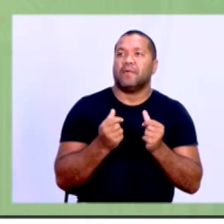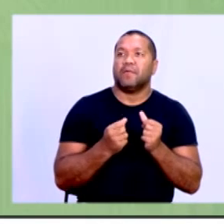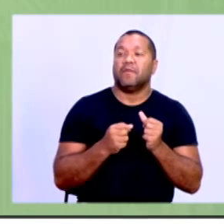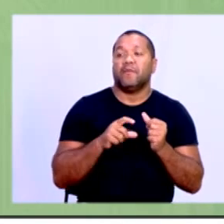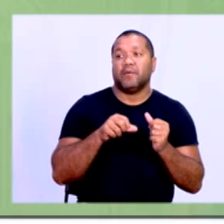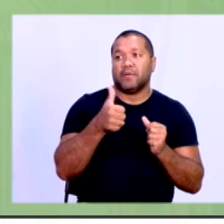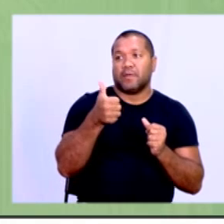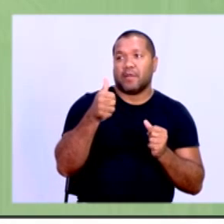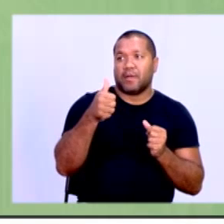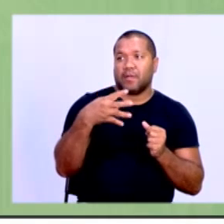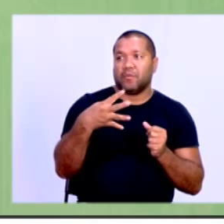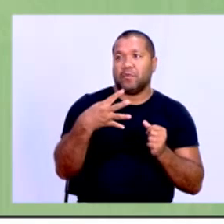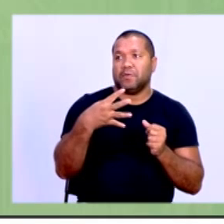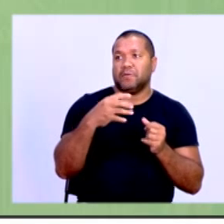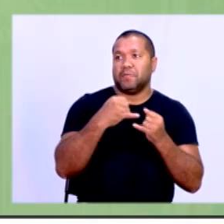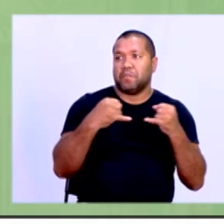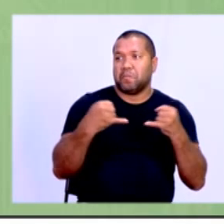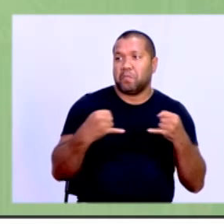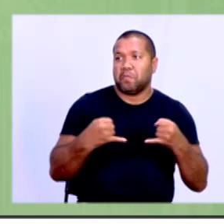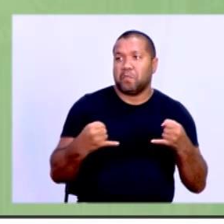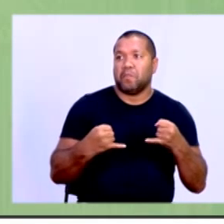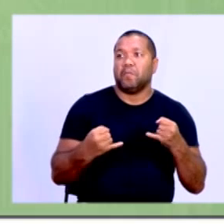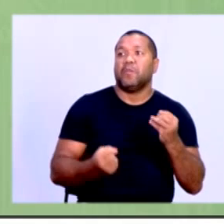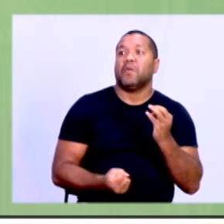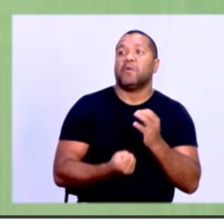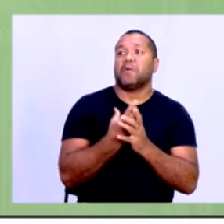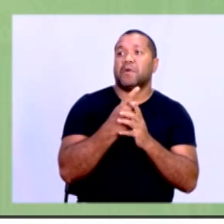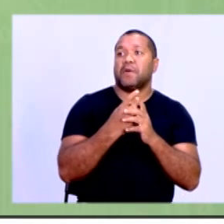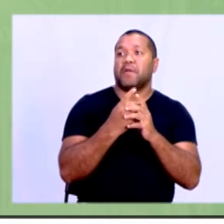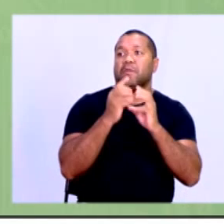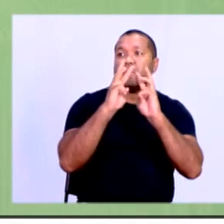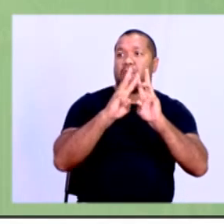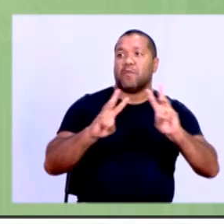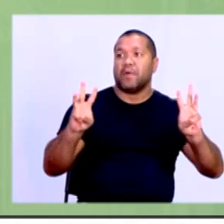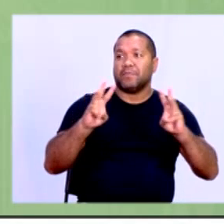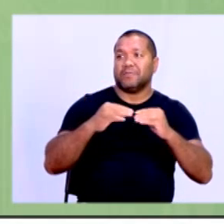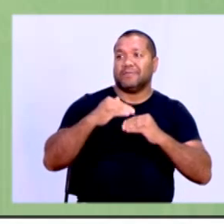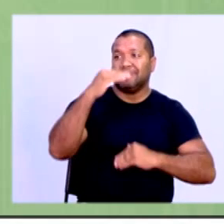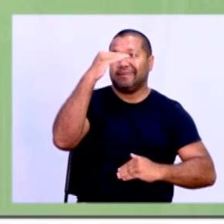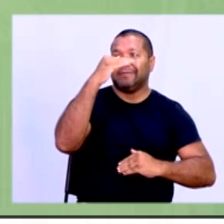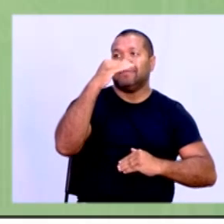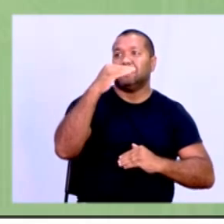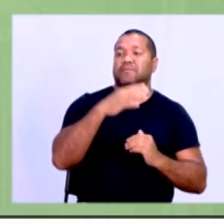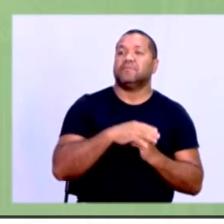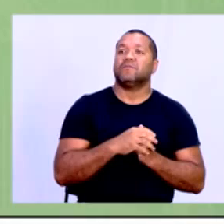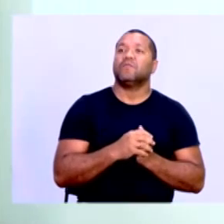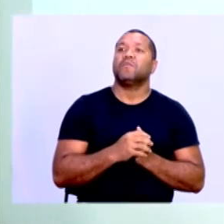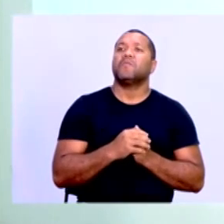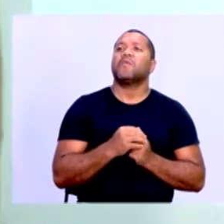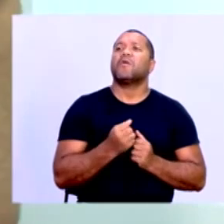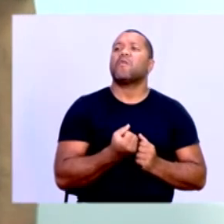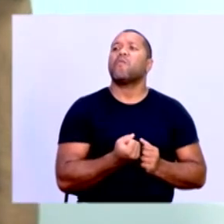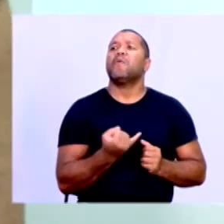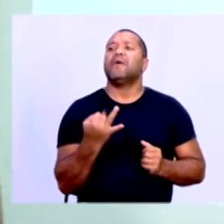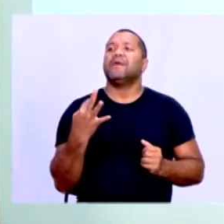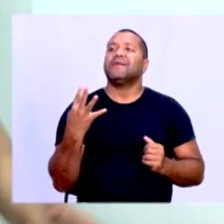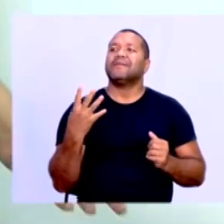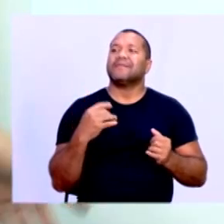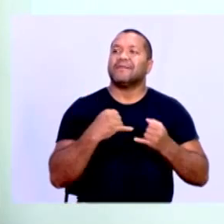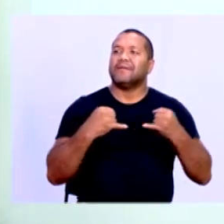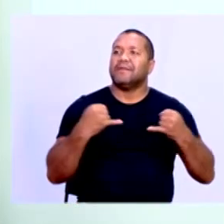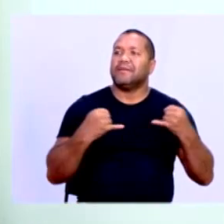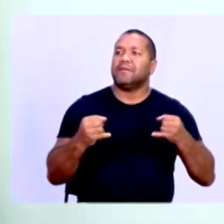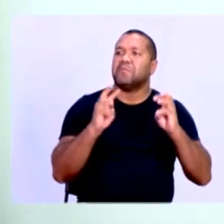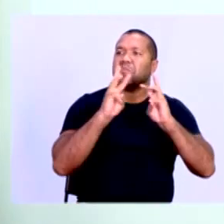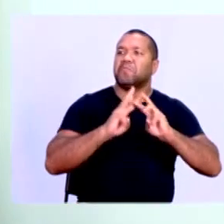14 linhas, eu criei uma página HTML inteira. Aí eu faço a pergunta para vocês, quantas linhas é uma página HTML para